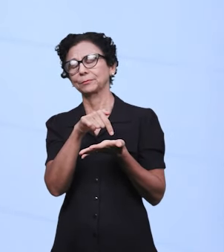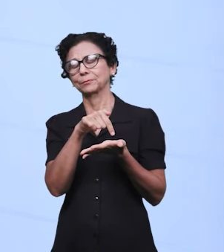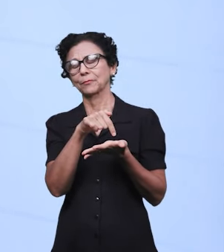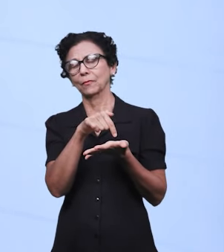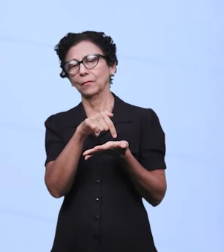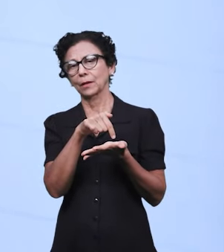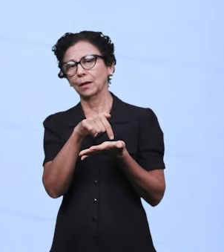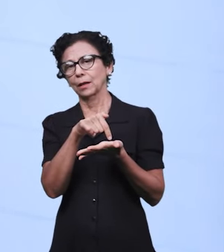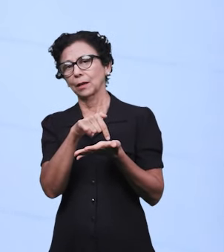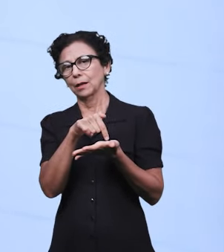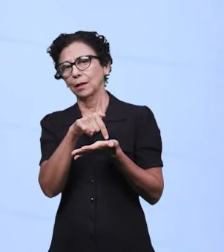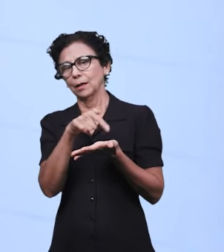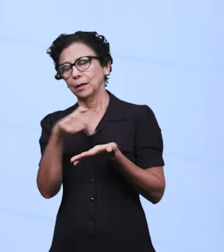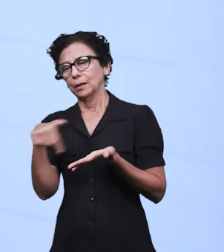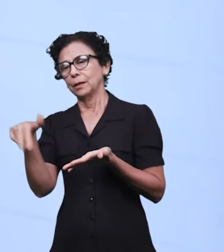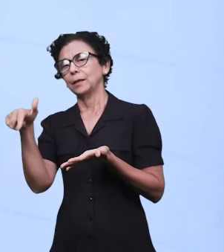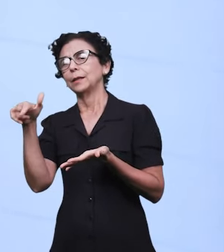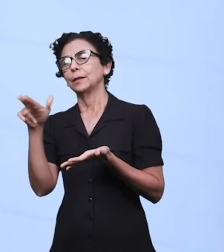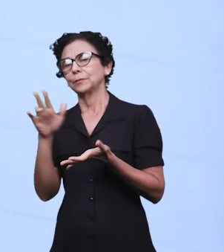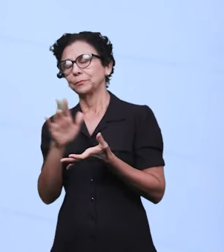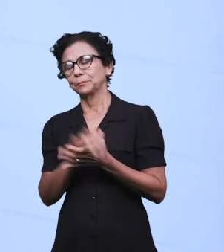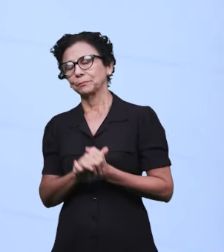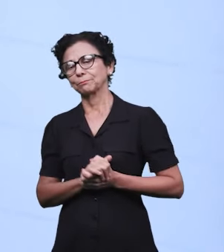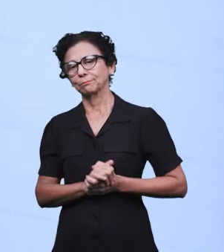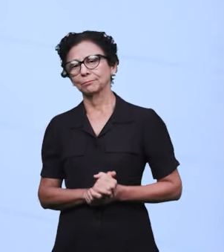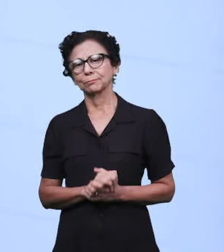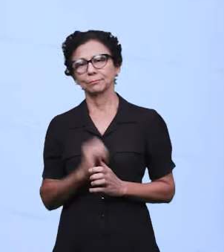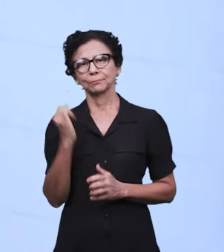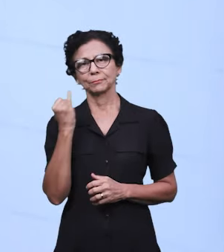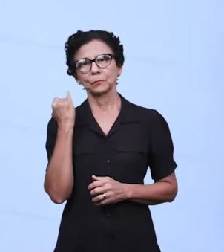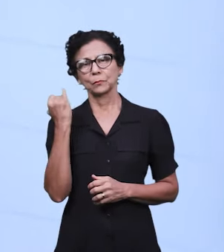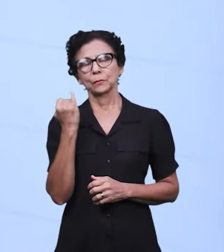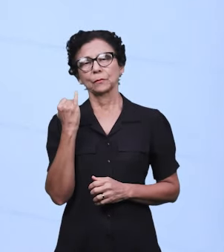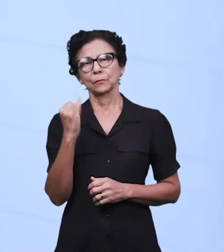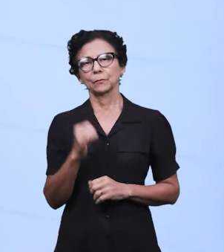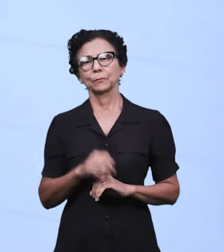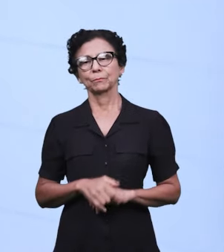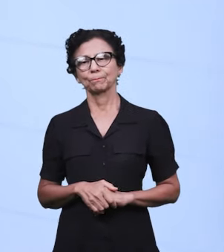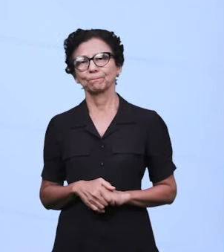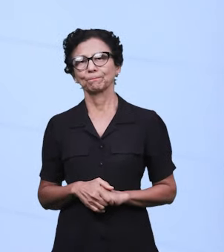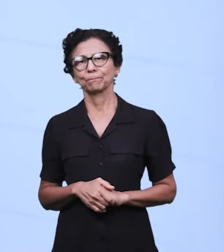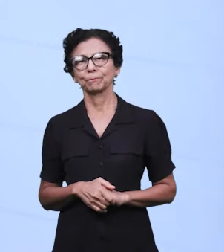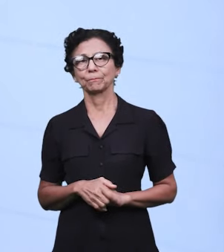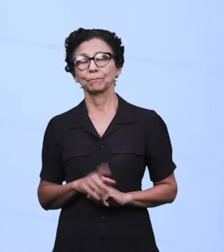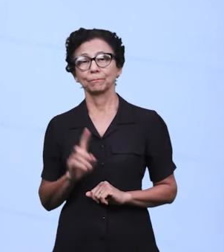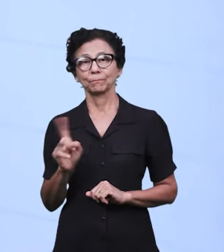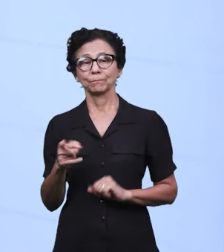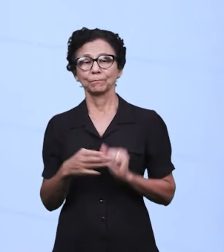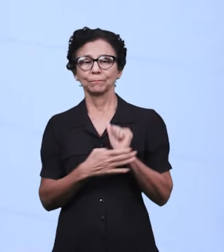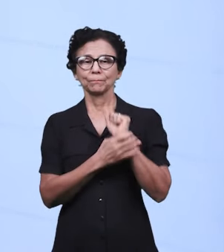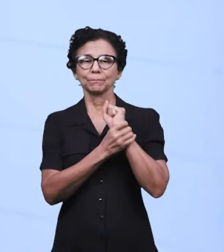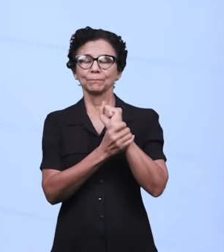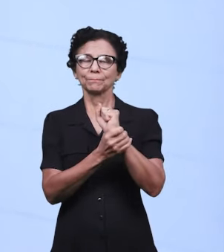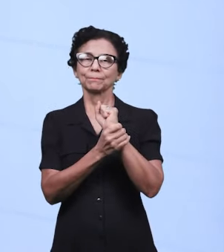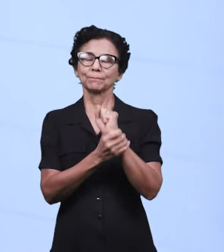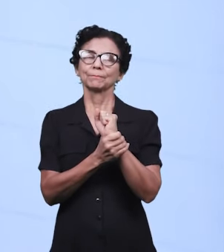É importante que ele saiba que o Estatuto assegura a ele também